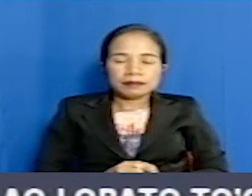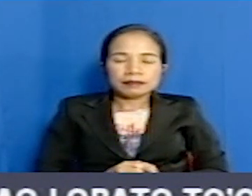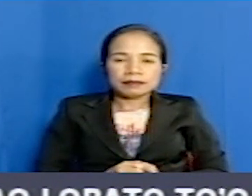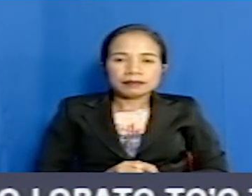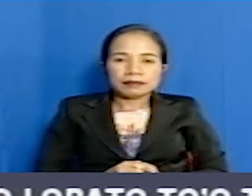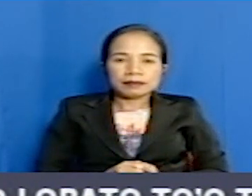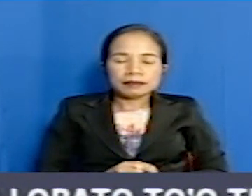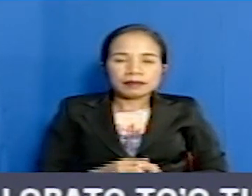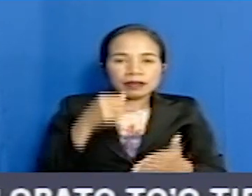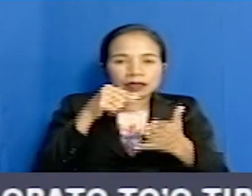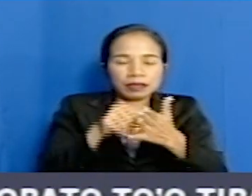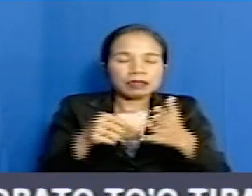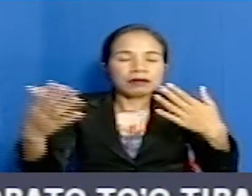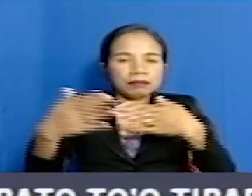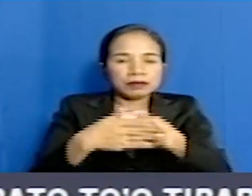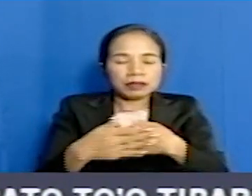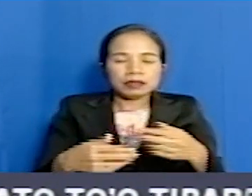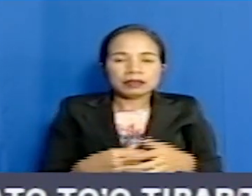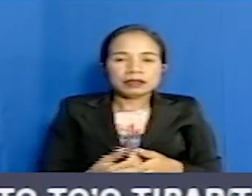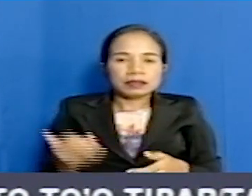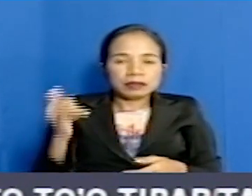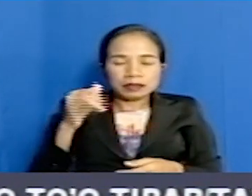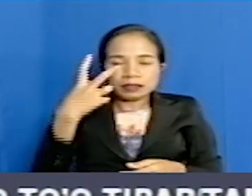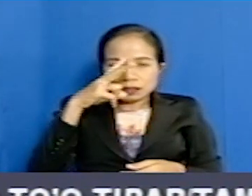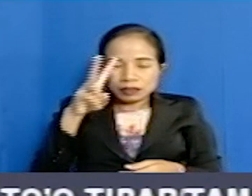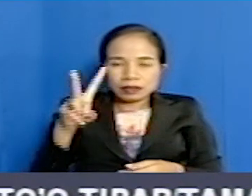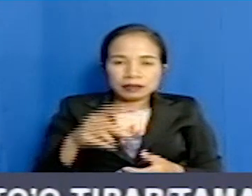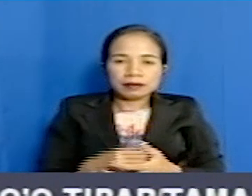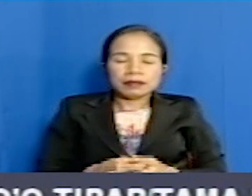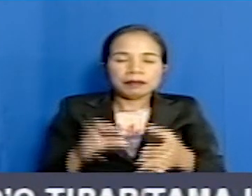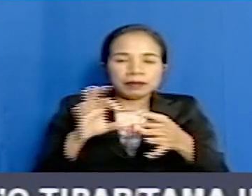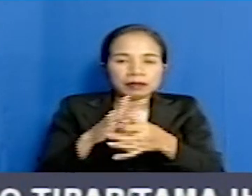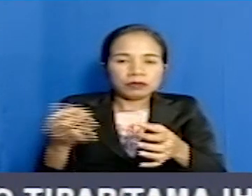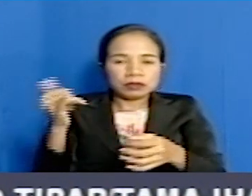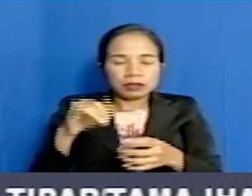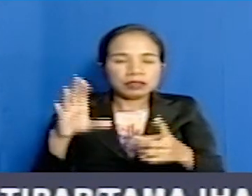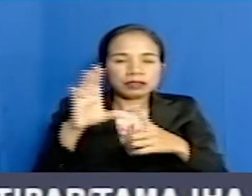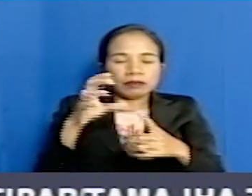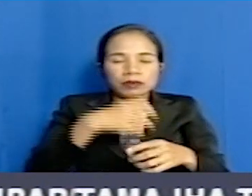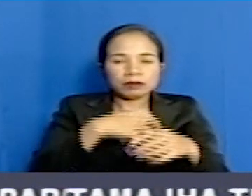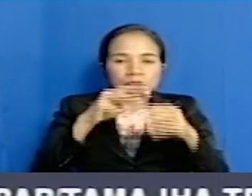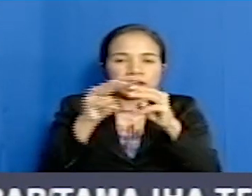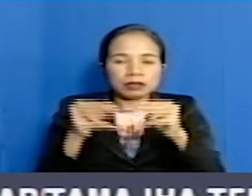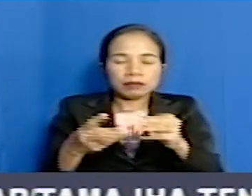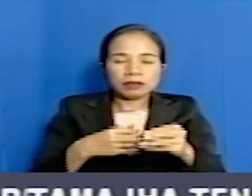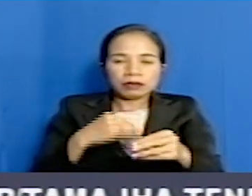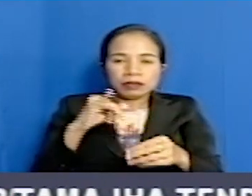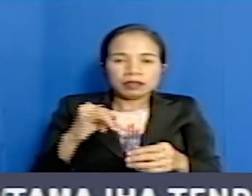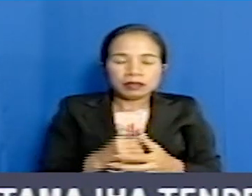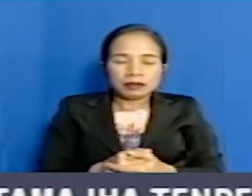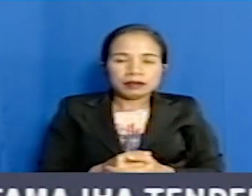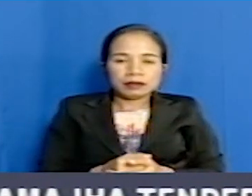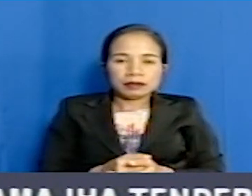aproxima saúde ou basic leader nem a monitorização para o comandante polícia município dele superintendente